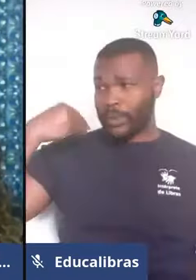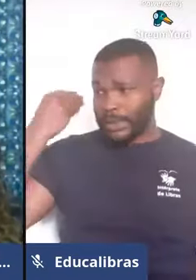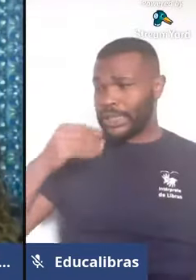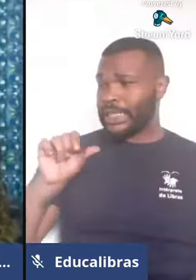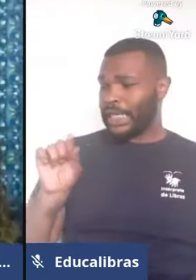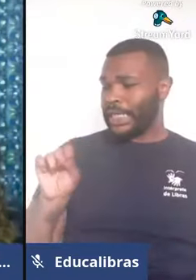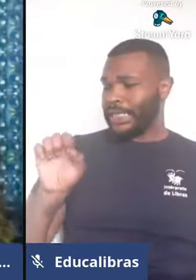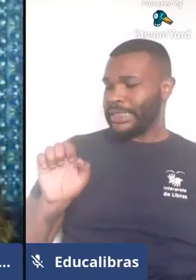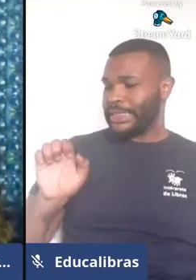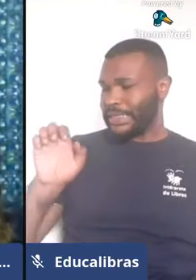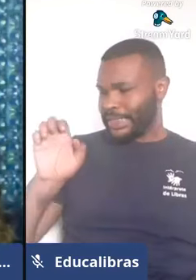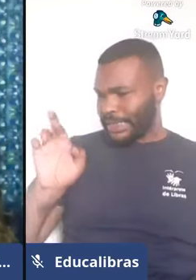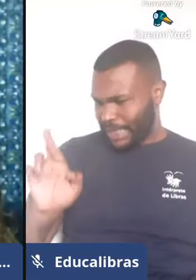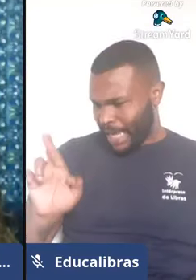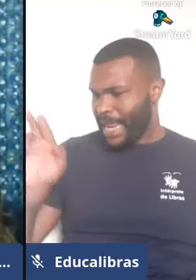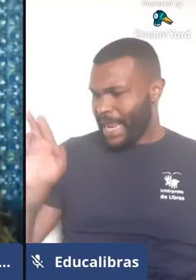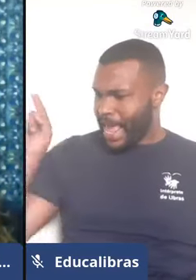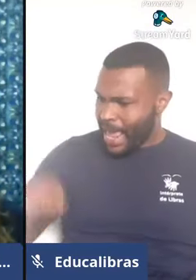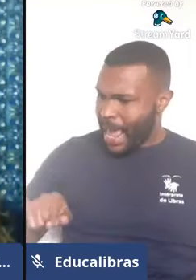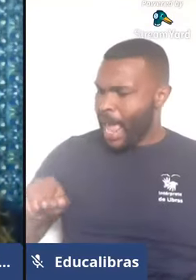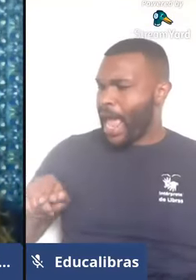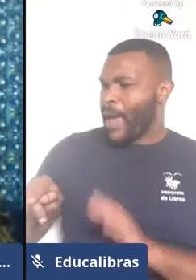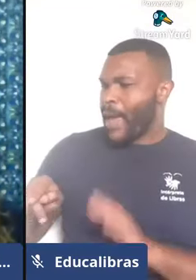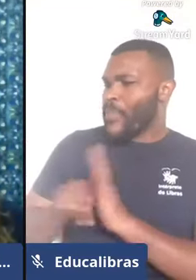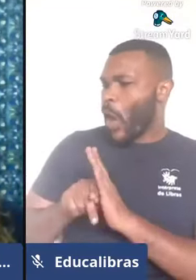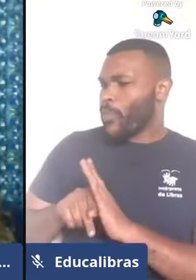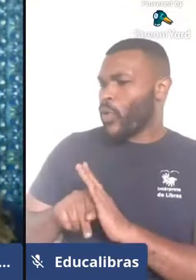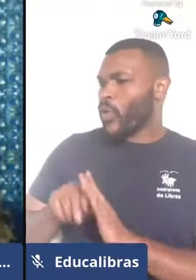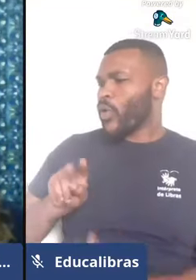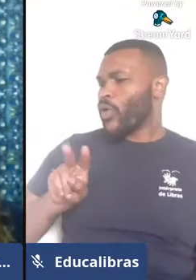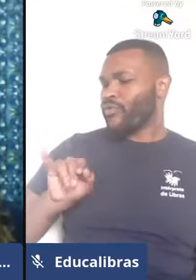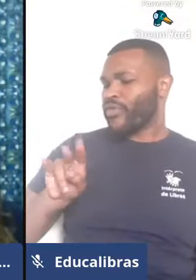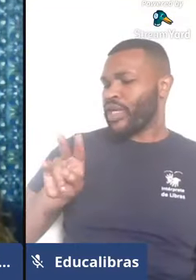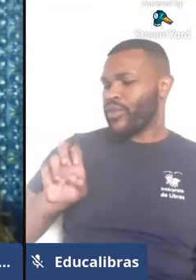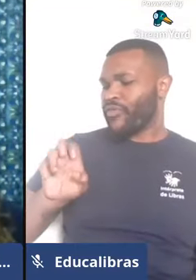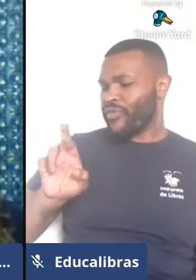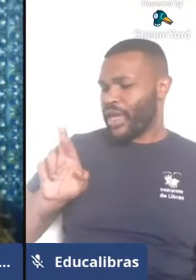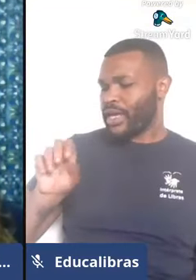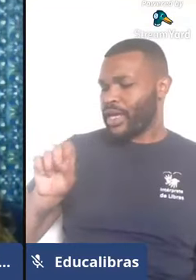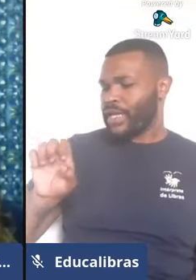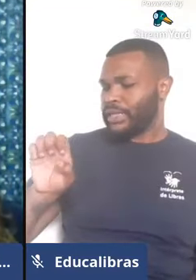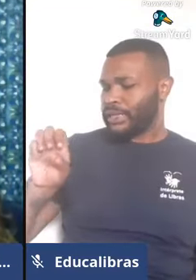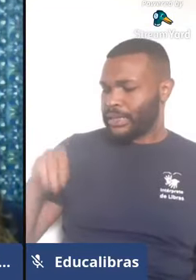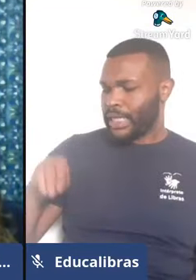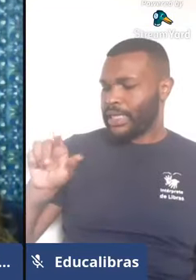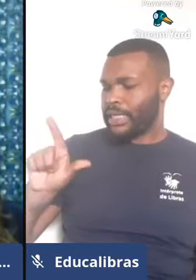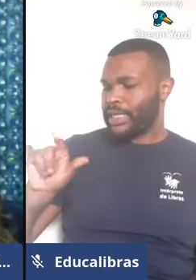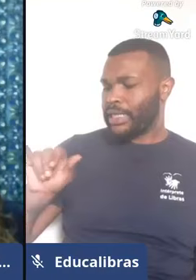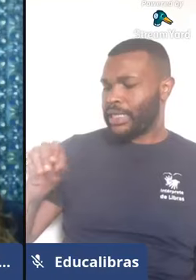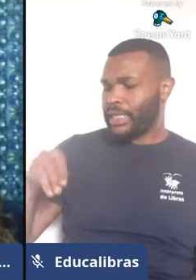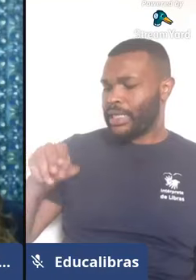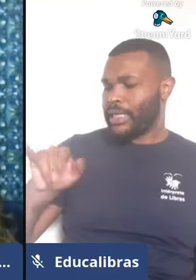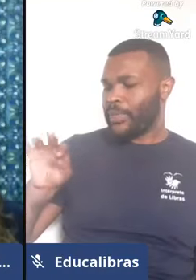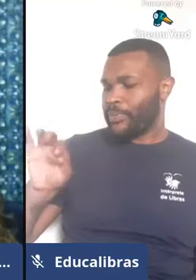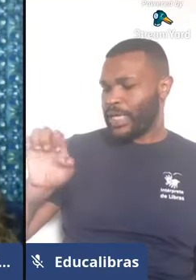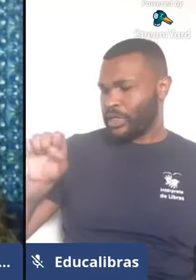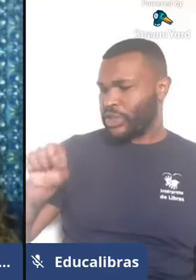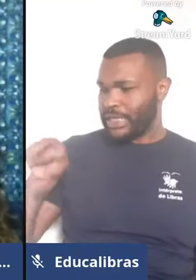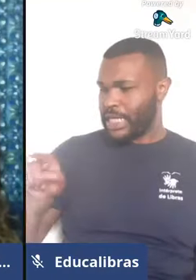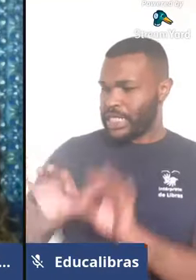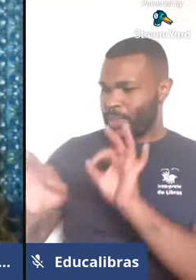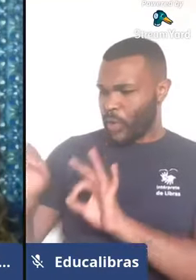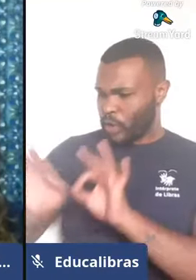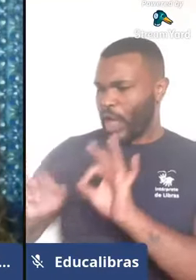a grande legado do Viver Sem Limites. Sim. Que tinha mil coisas, mas eu acho que o grande, né, se a